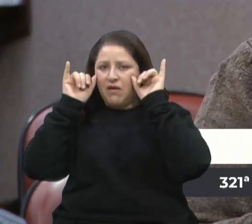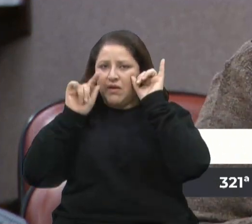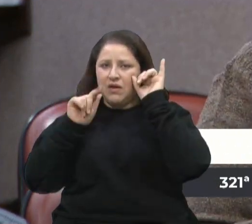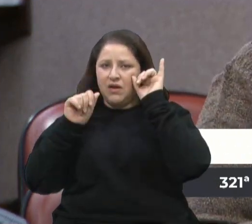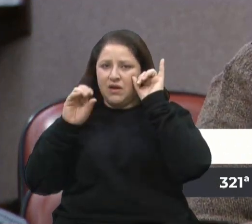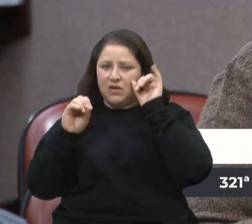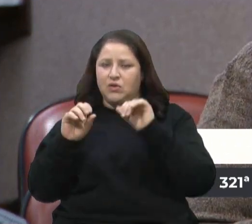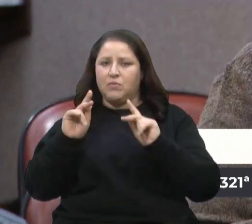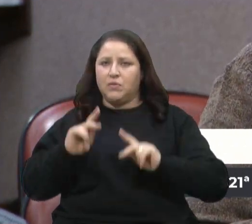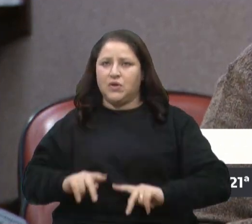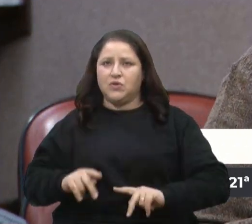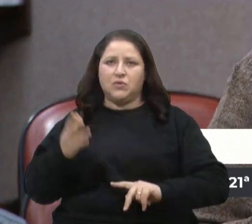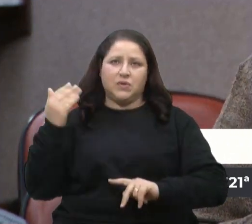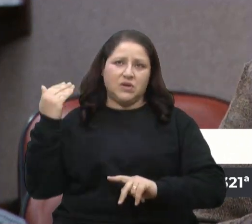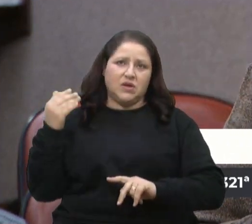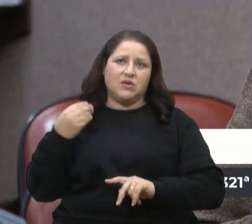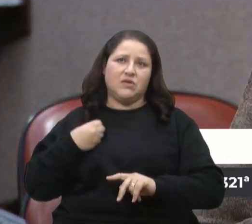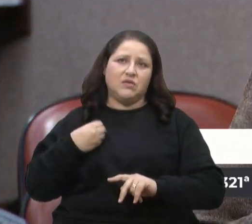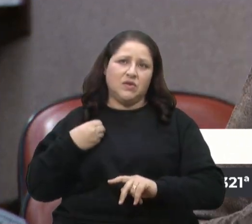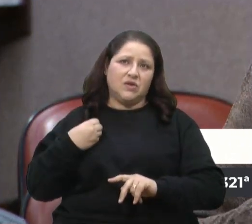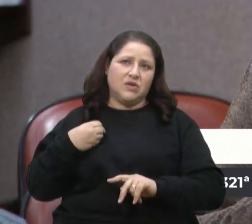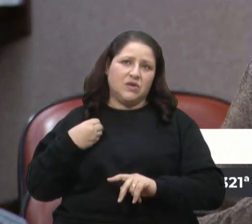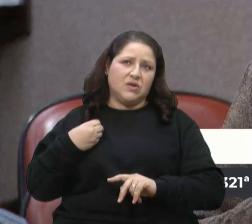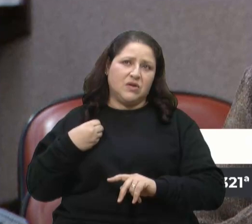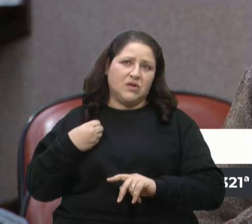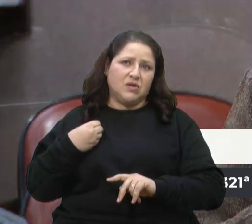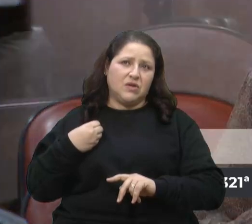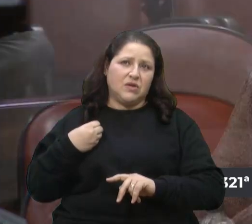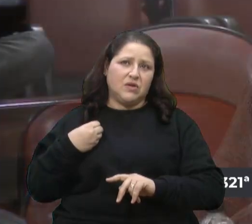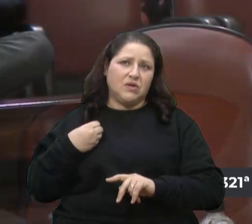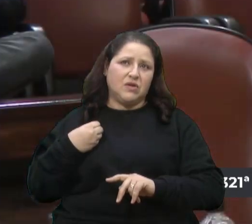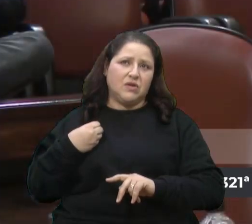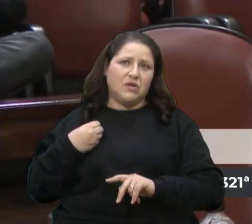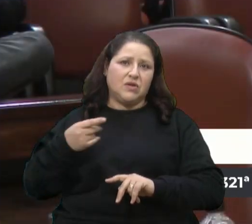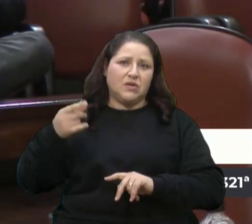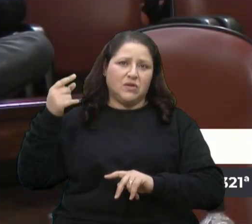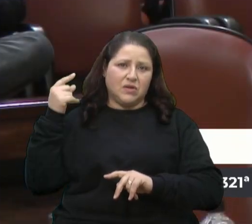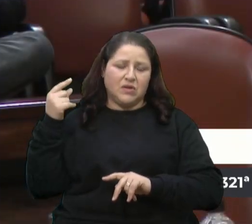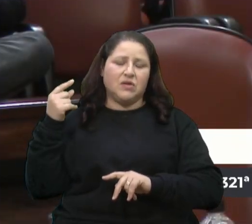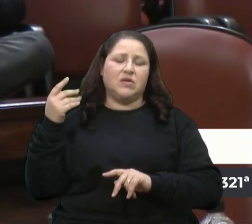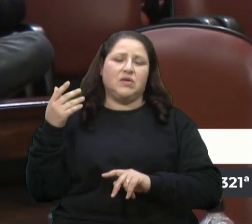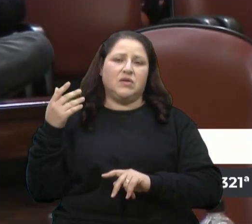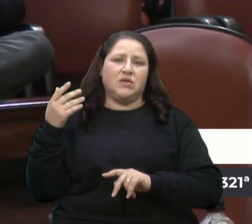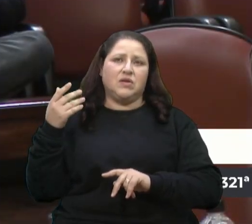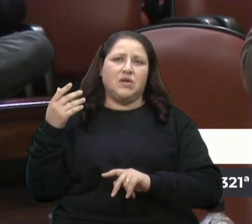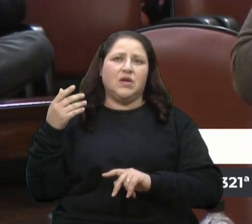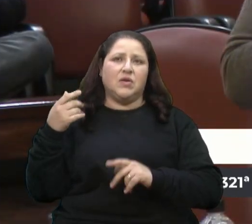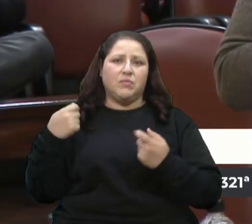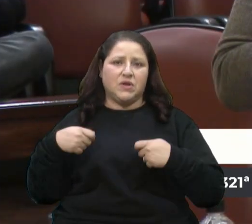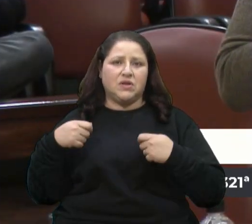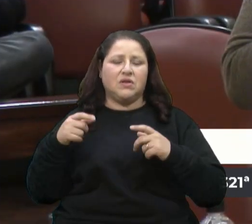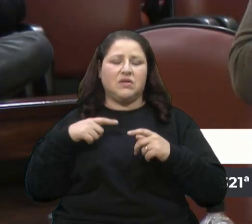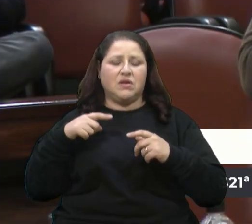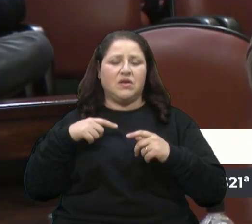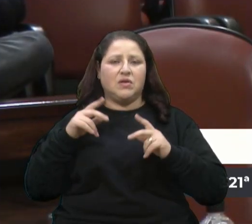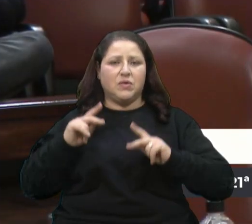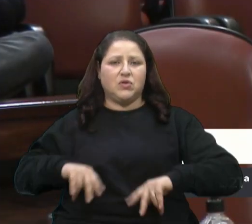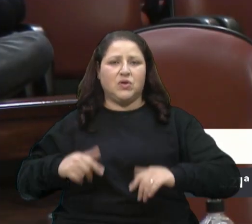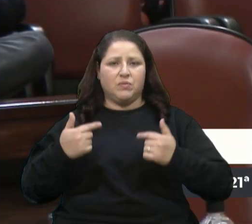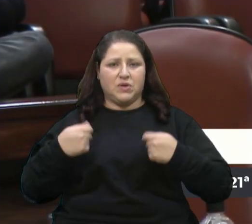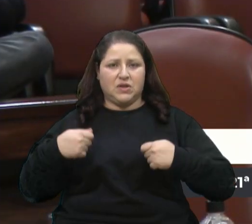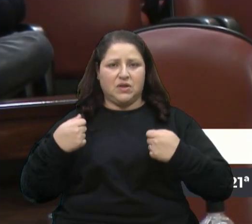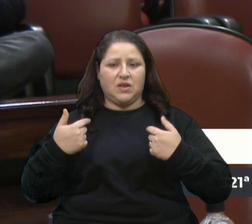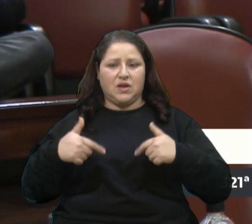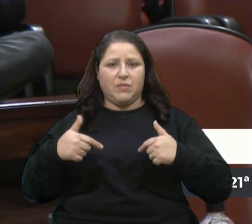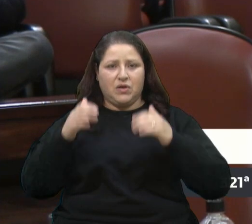tempo da Magedora era 2.000 anos atrás, né? As pessoas têm que ter um trabalho humanizado. E nós não temos, enquanto